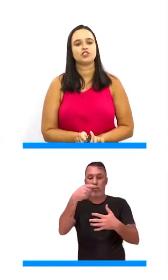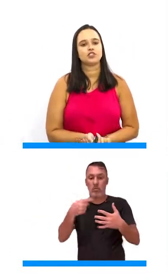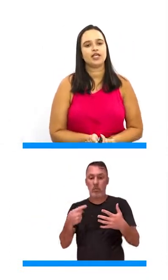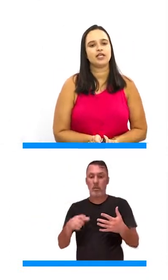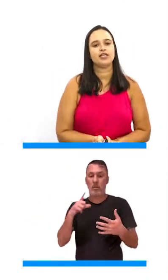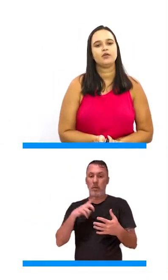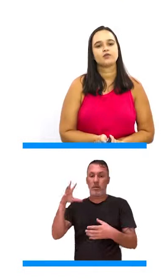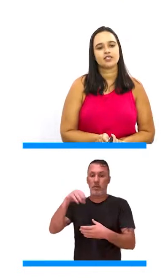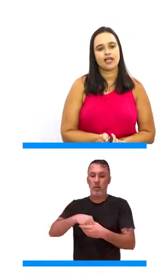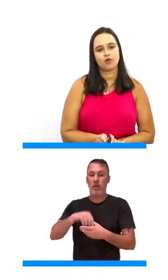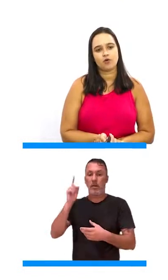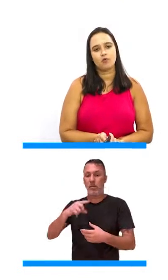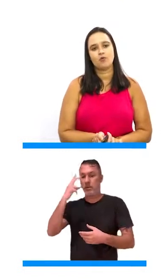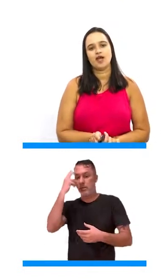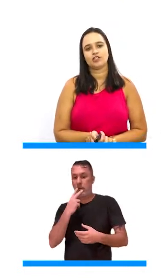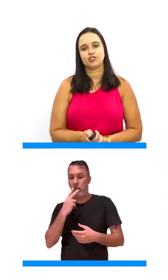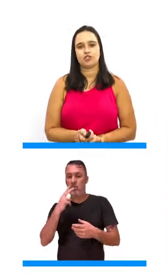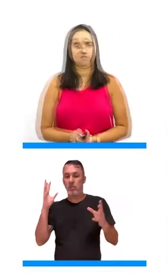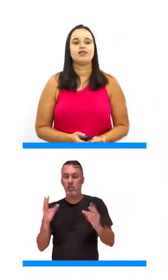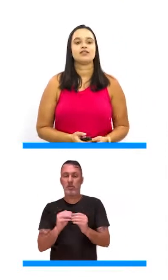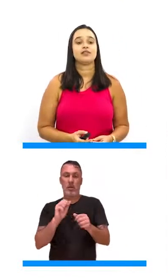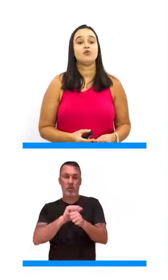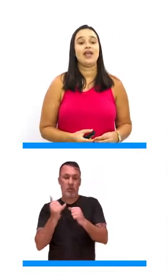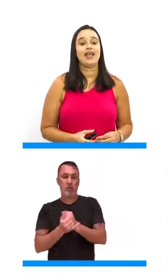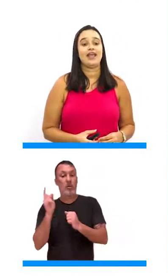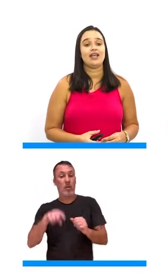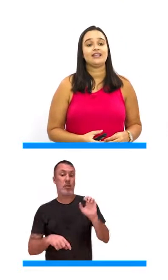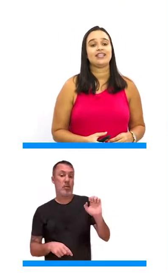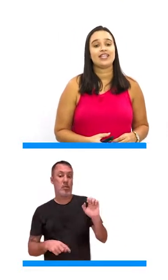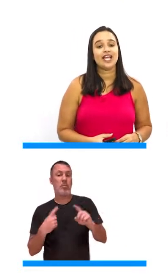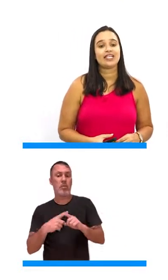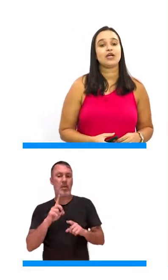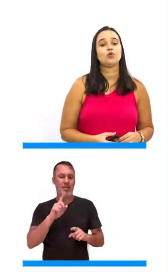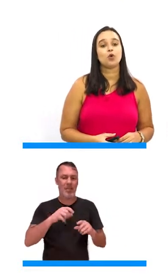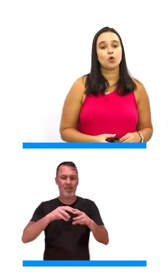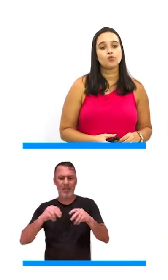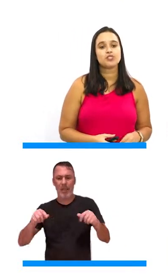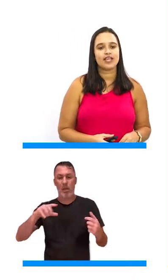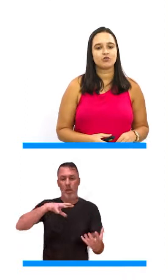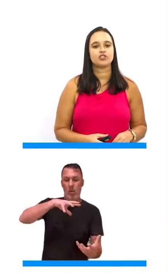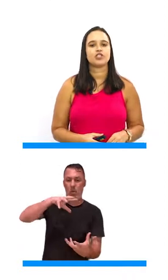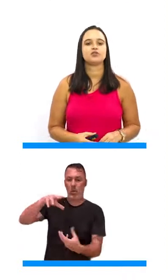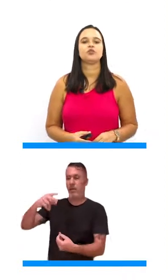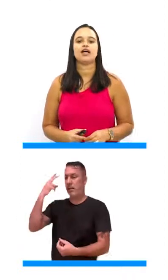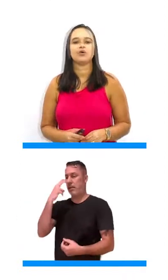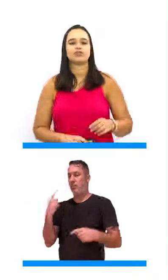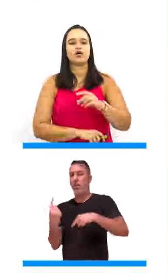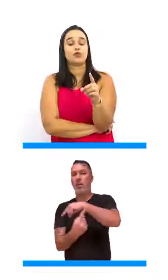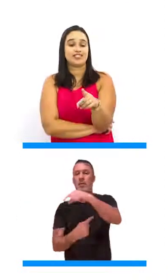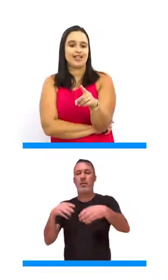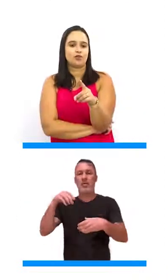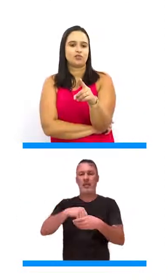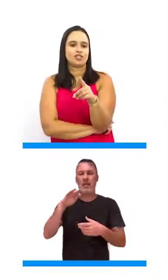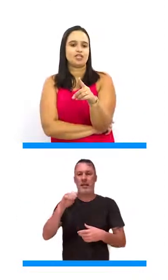então, a gente tem aí cego como um adjetivo. Questão E. Da terra que é um globo cego girando no caos.